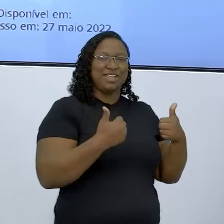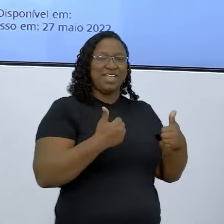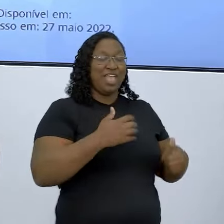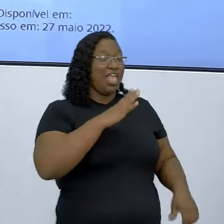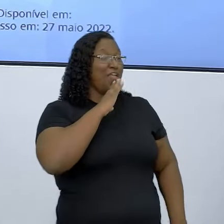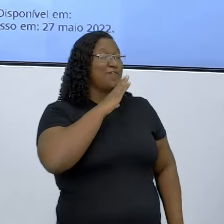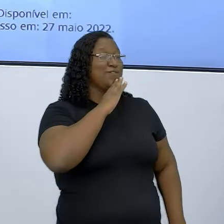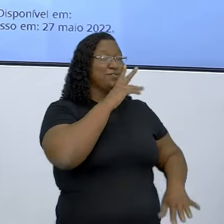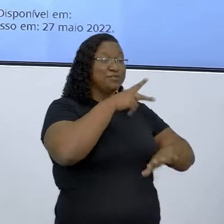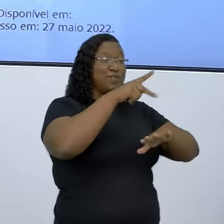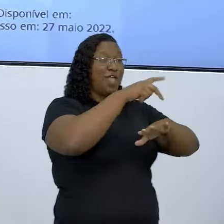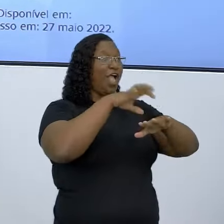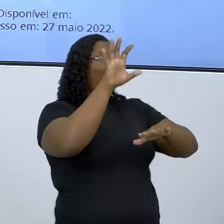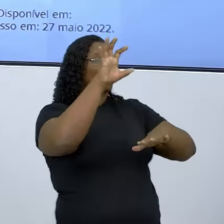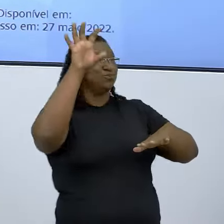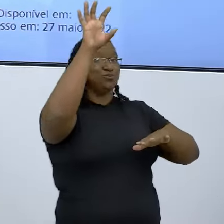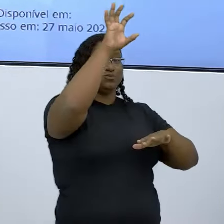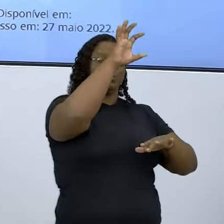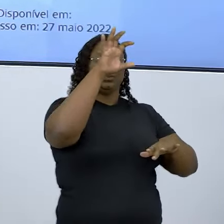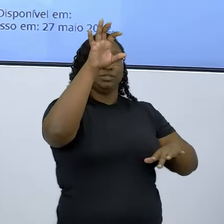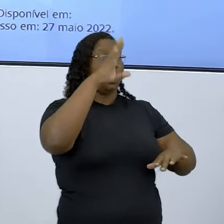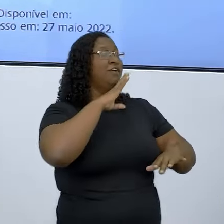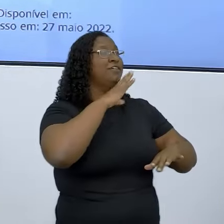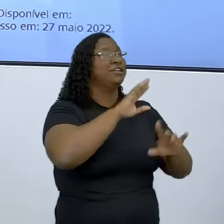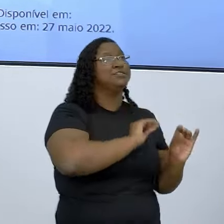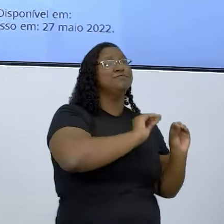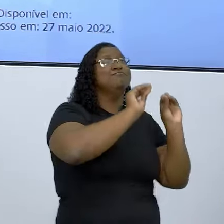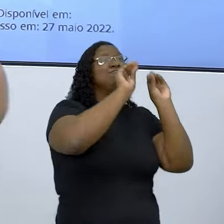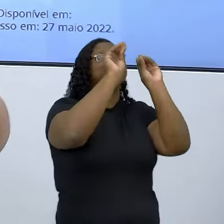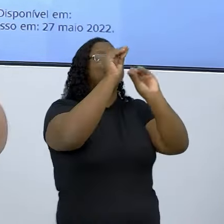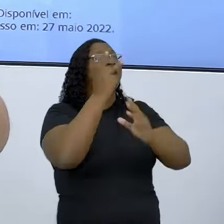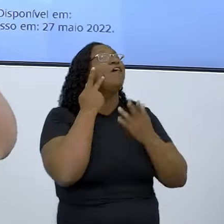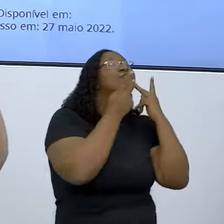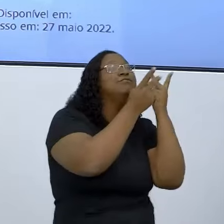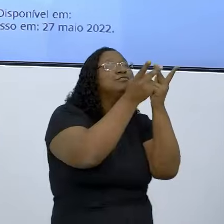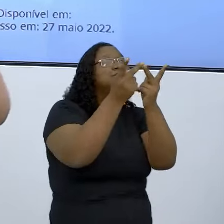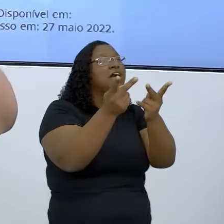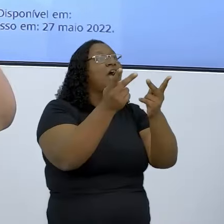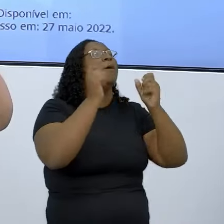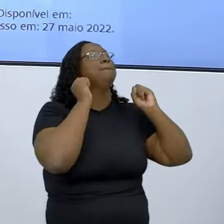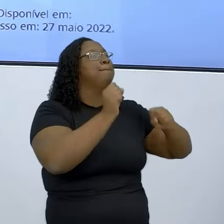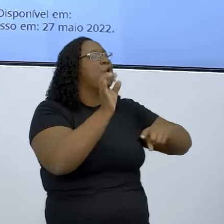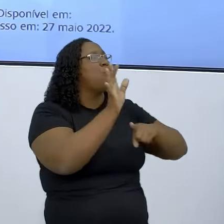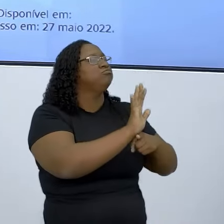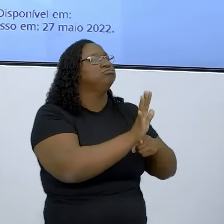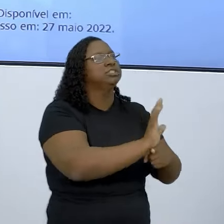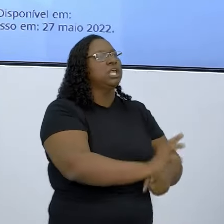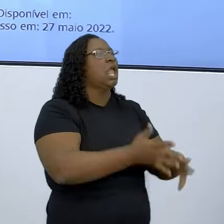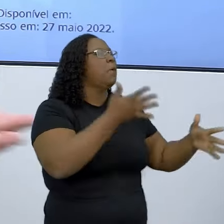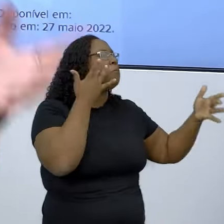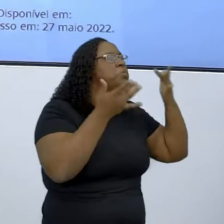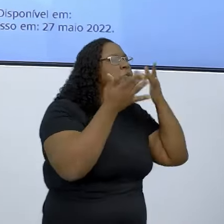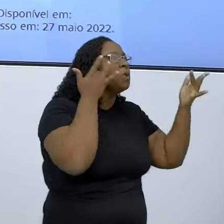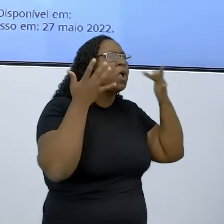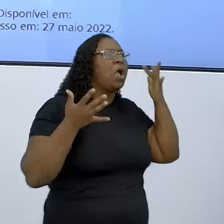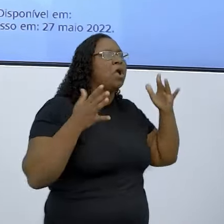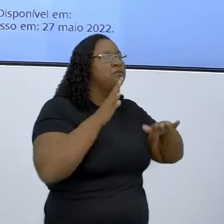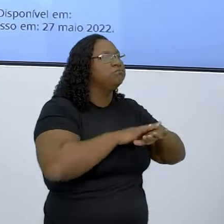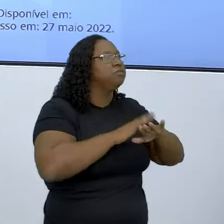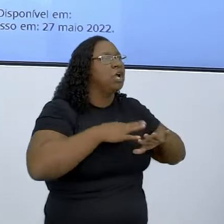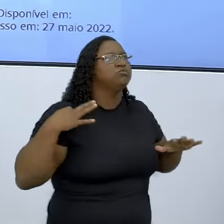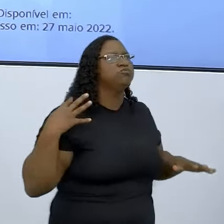Europa. Então, eu conheço a Europa, eu fui visitar. Eu pude ir no cinema, eu pude ir no teatro, eu pude fazer tudo o que eu